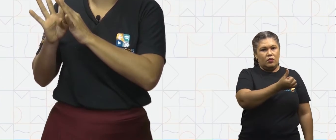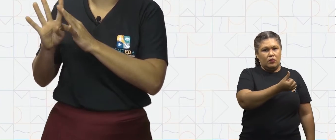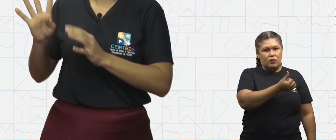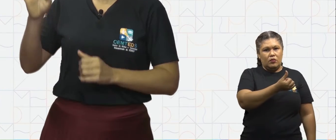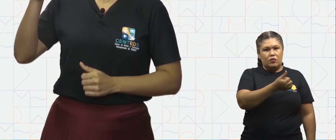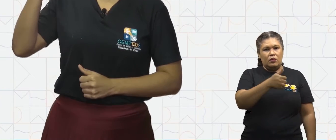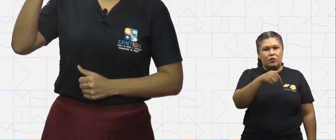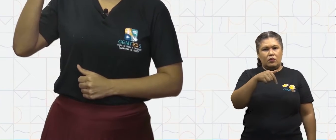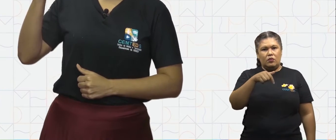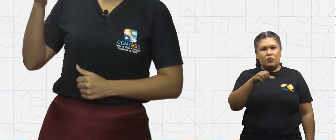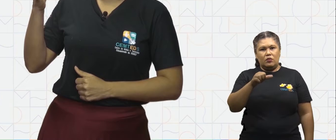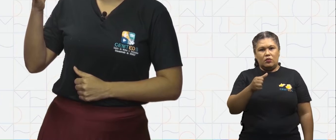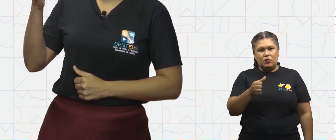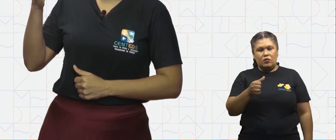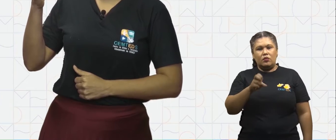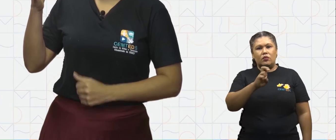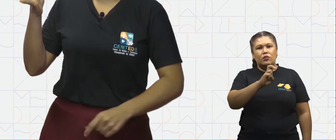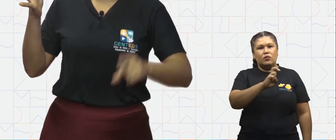766,